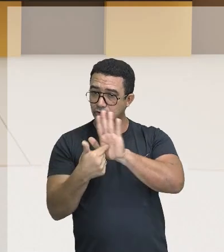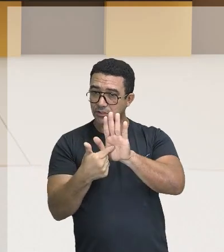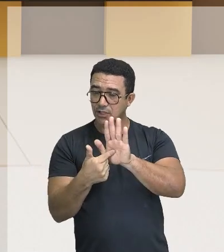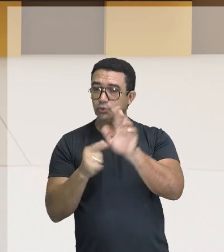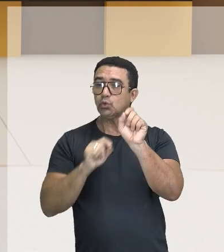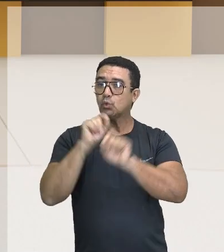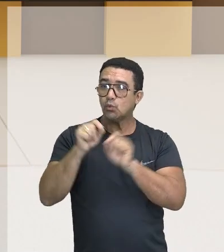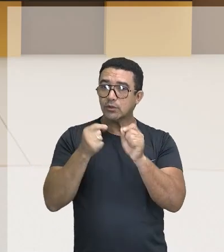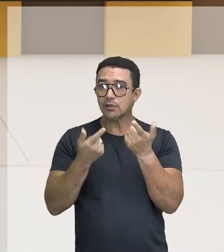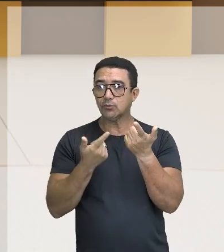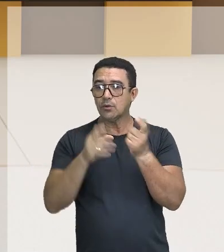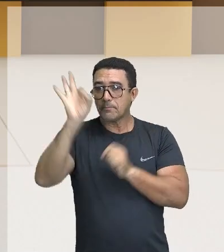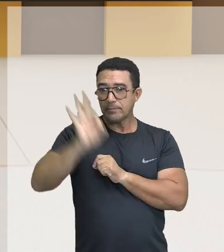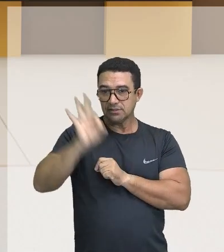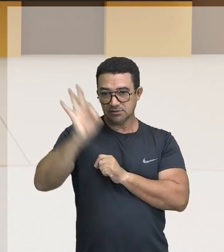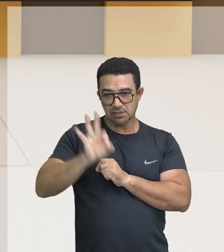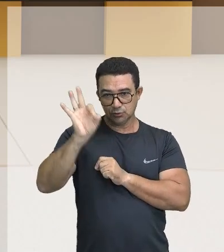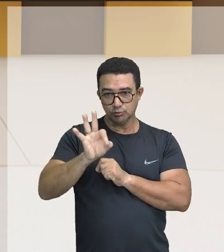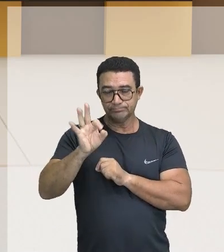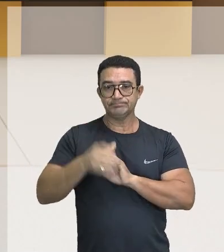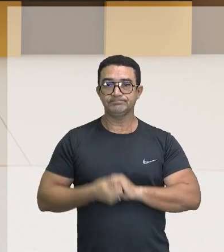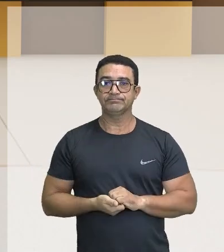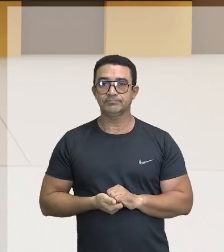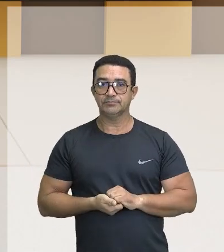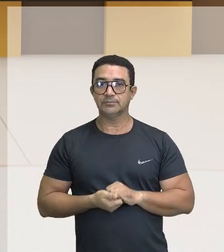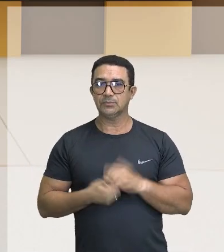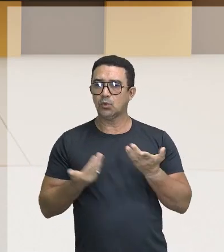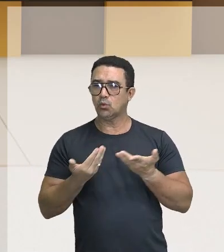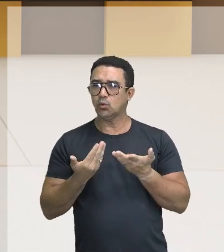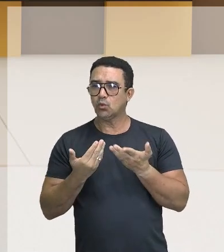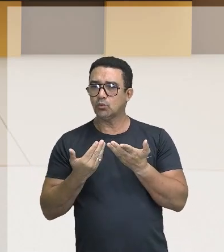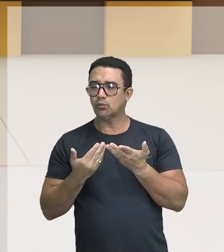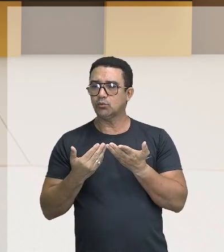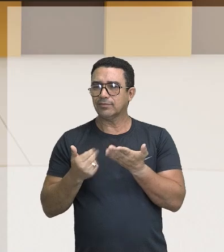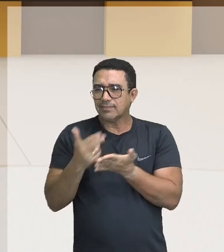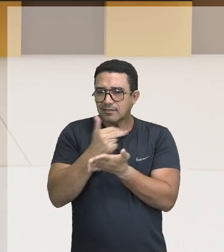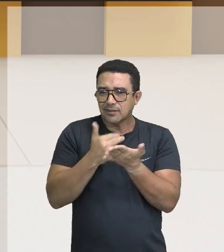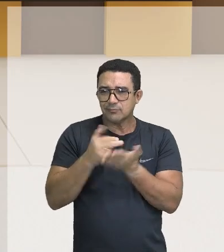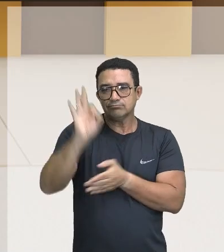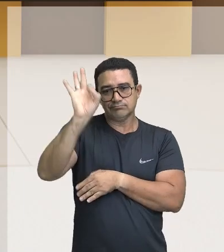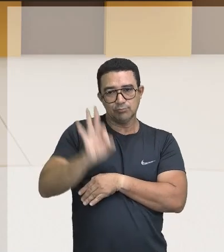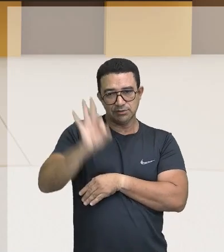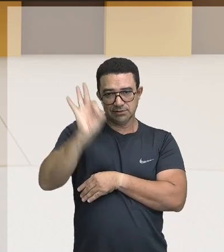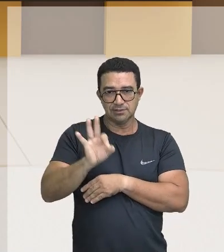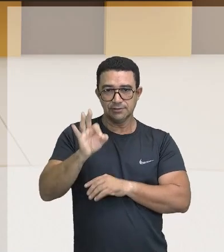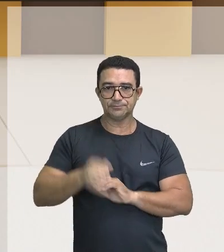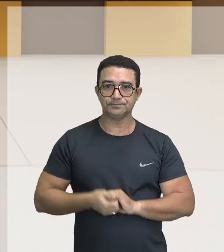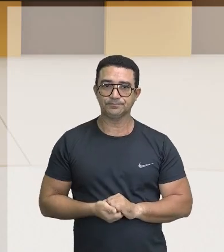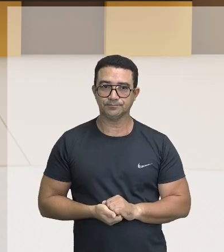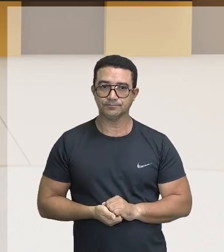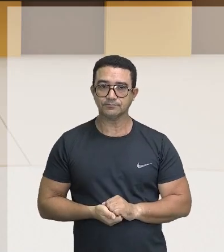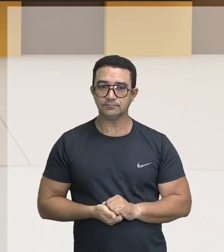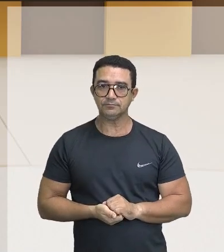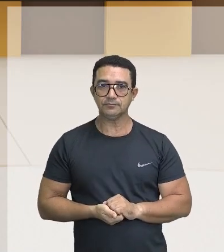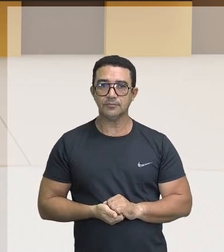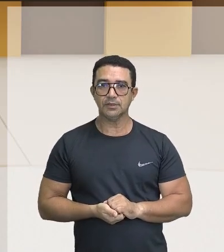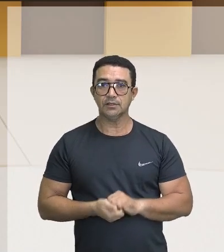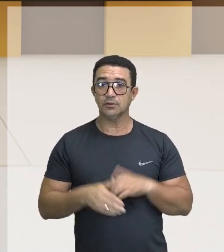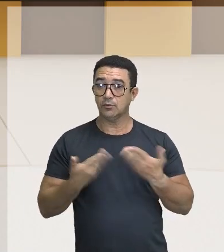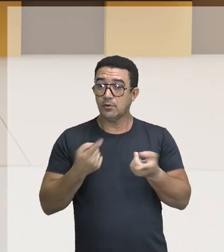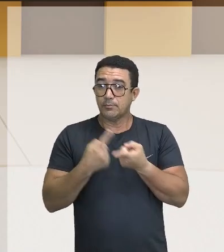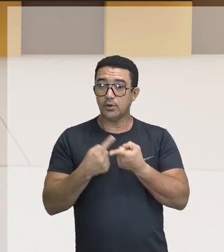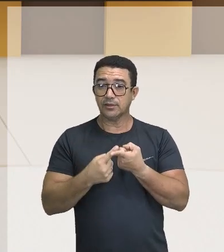de taxa percentual, ou seja, com aquele símbolo lá da porcentagem. E por que isso? Porque a